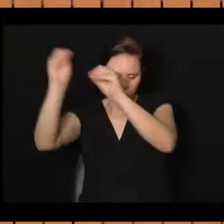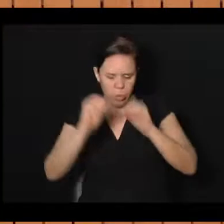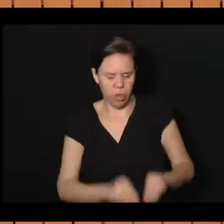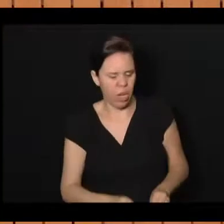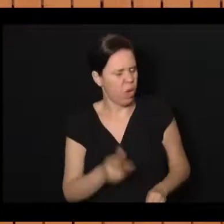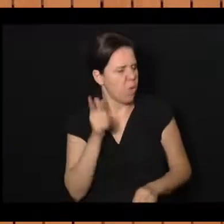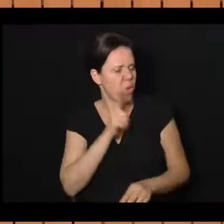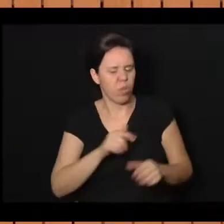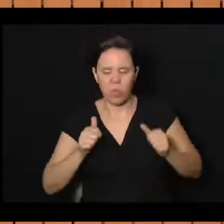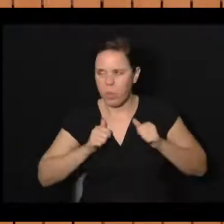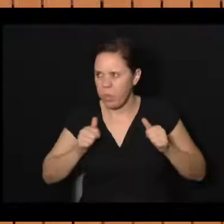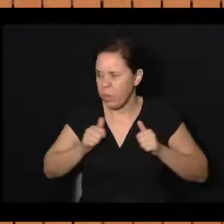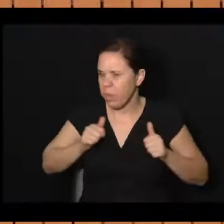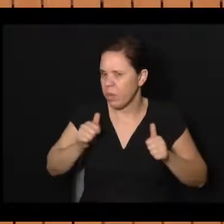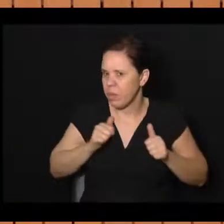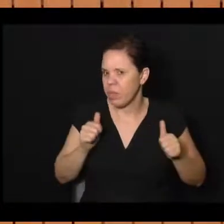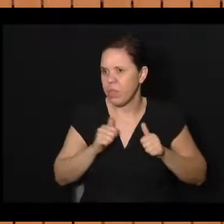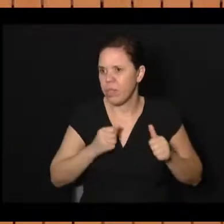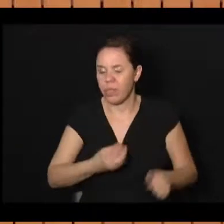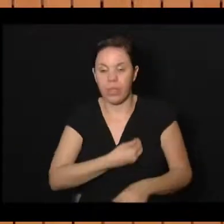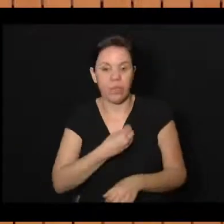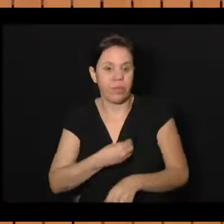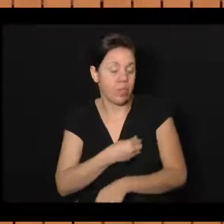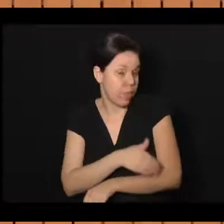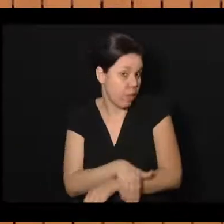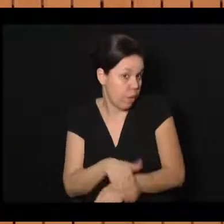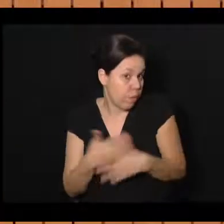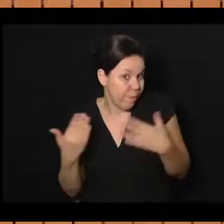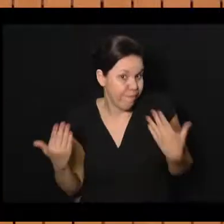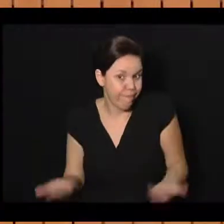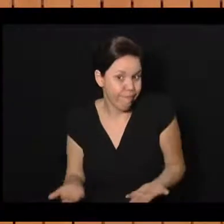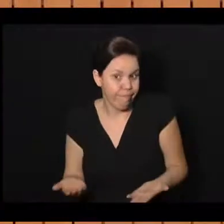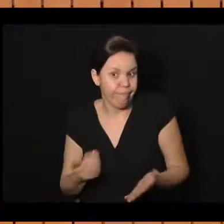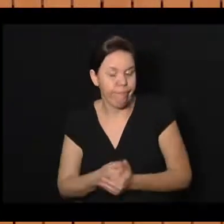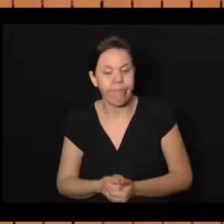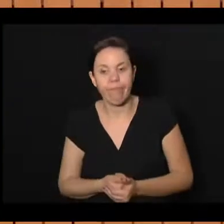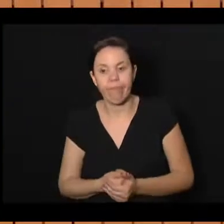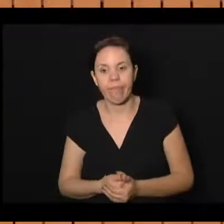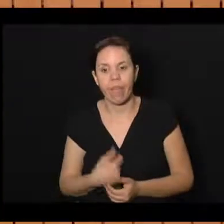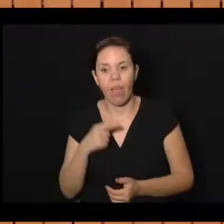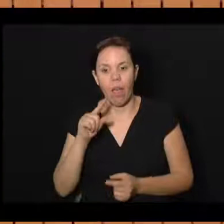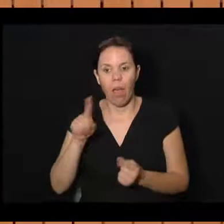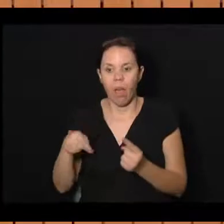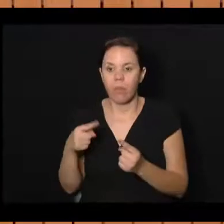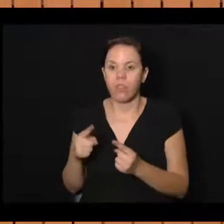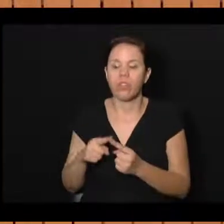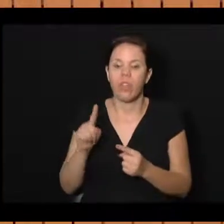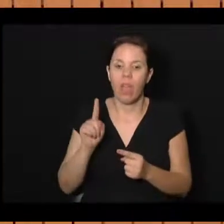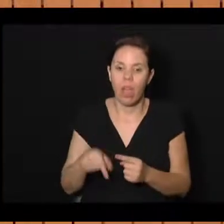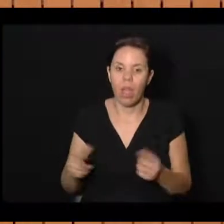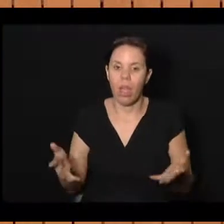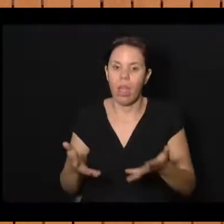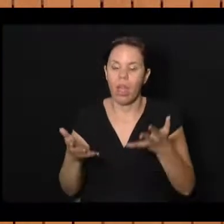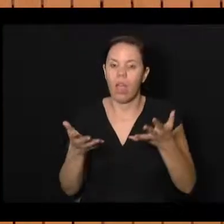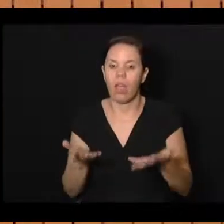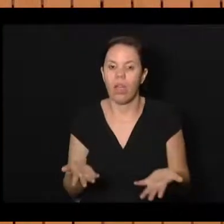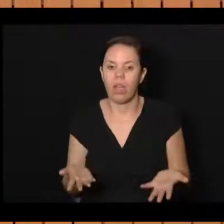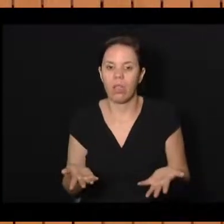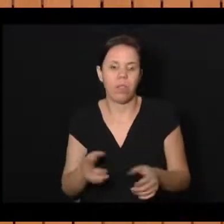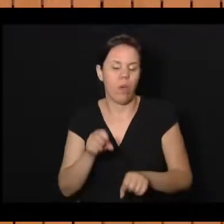são por algum motivo ainda na rua então o nosso grande objetivo é alimentar esse povo não